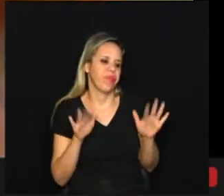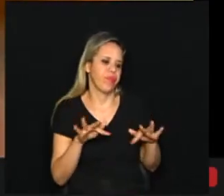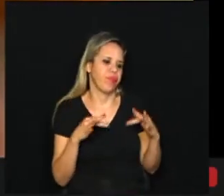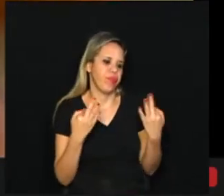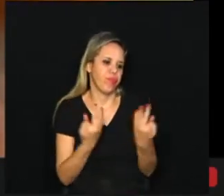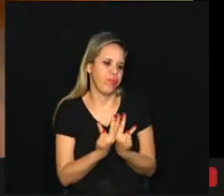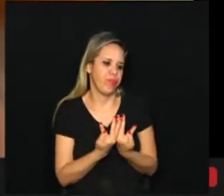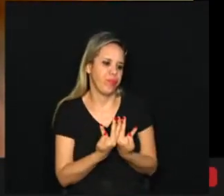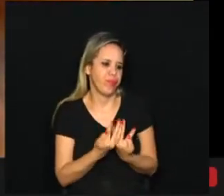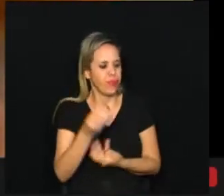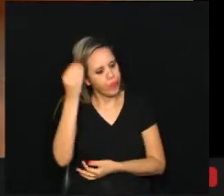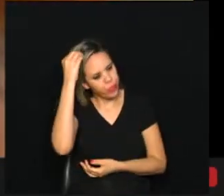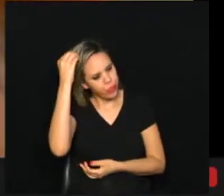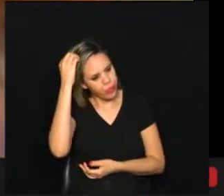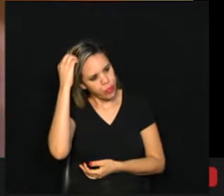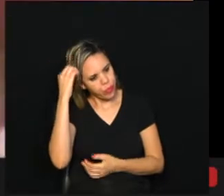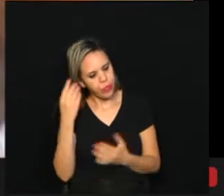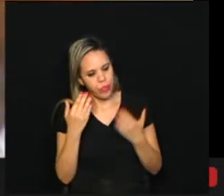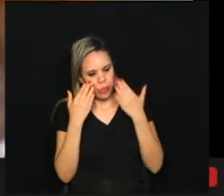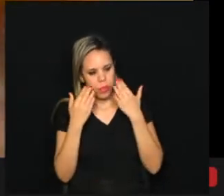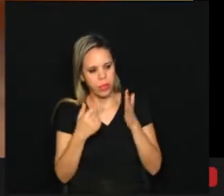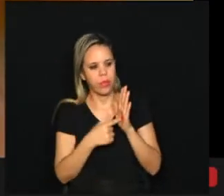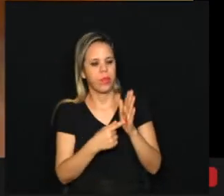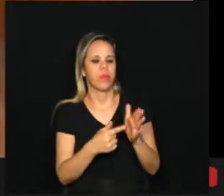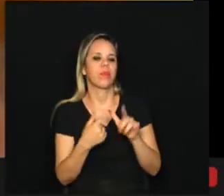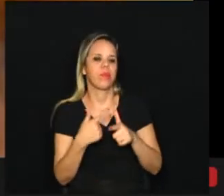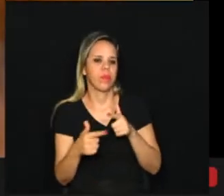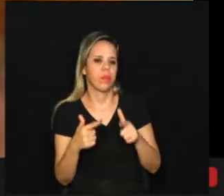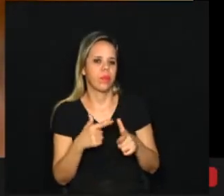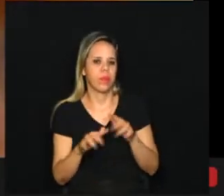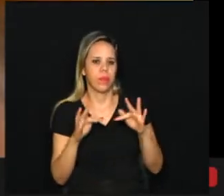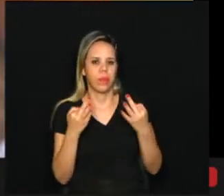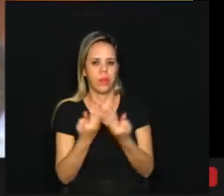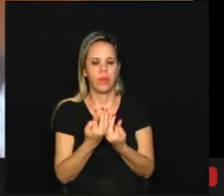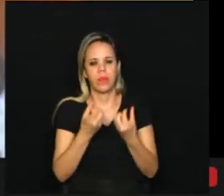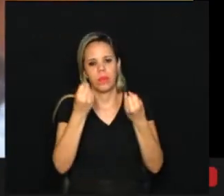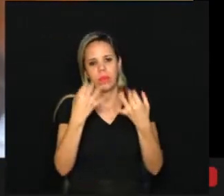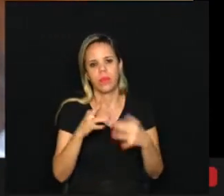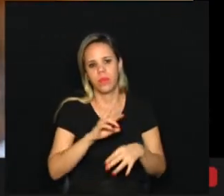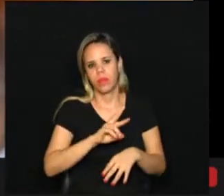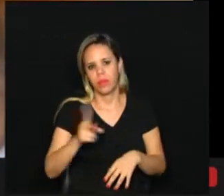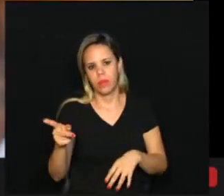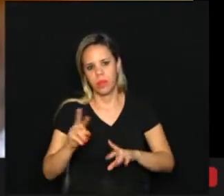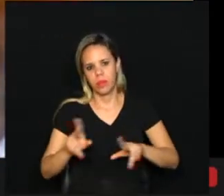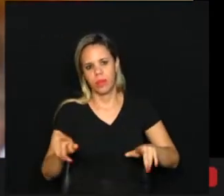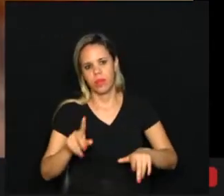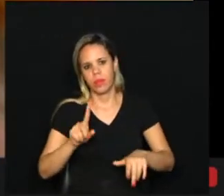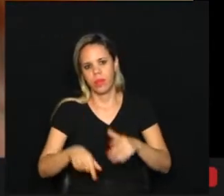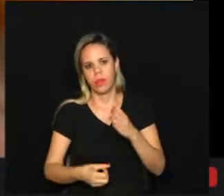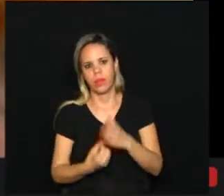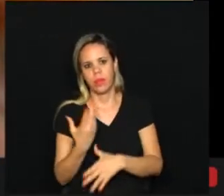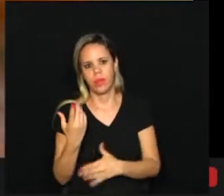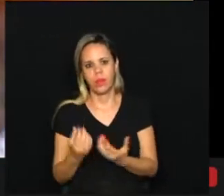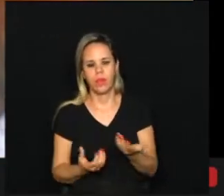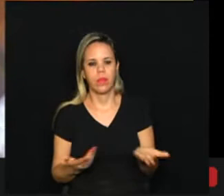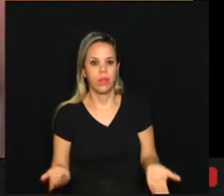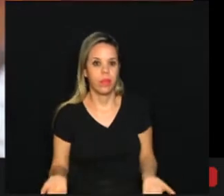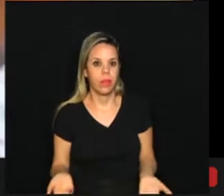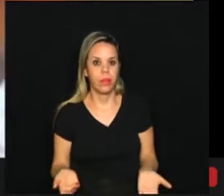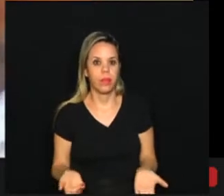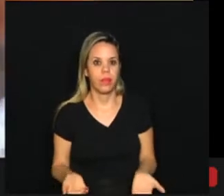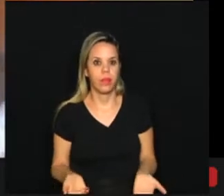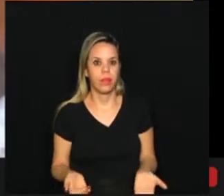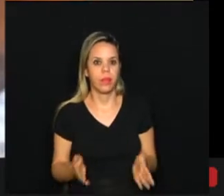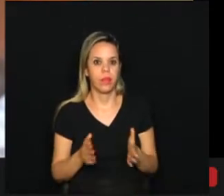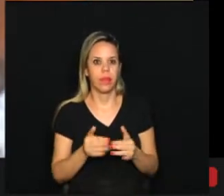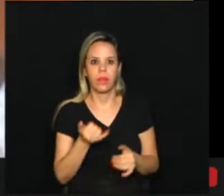que foi culpada pela exposição, que a família está contando a história de uma forma que não foi exatamente como aconteceu. Então, o